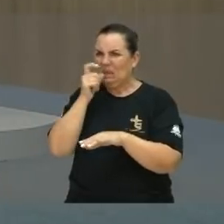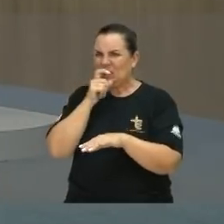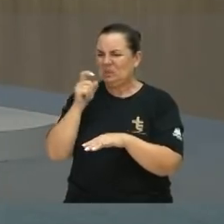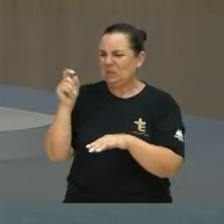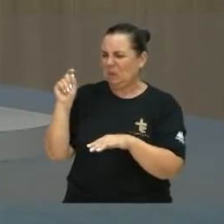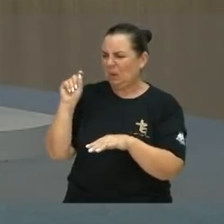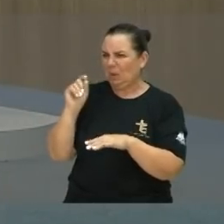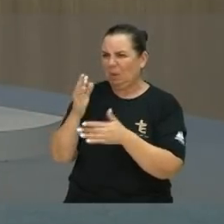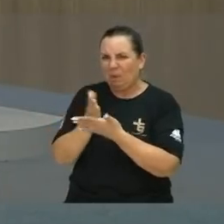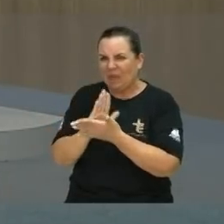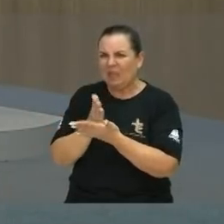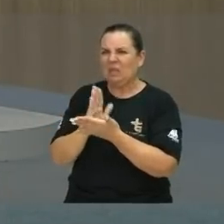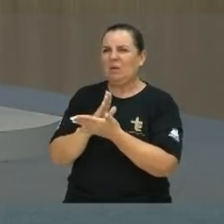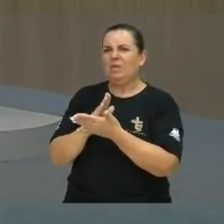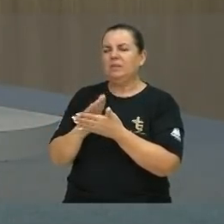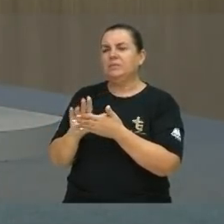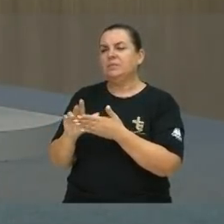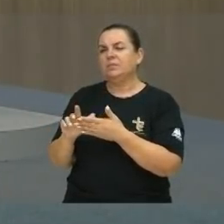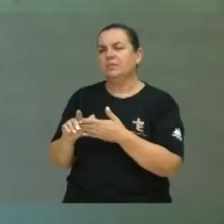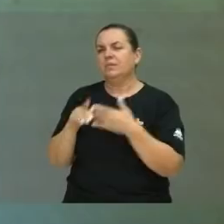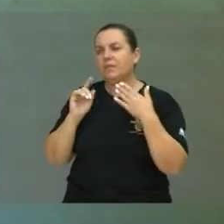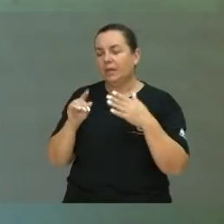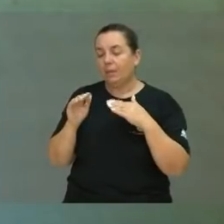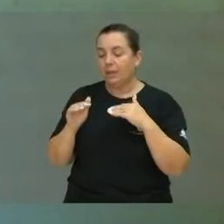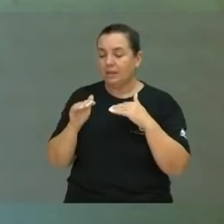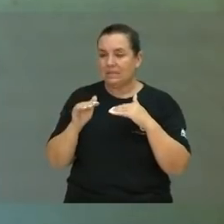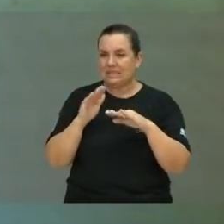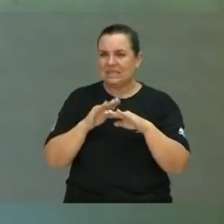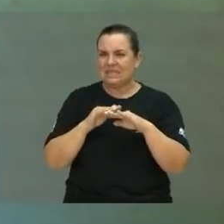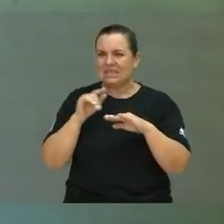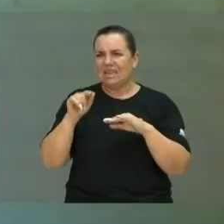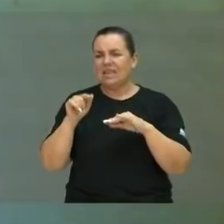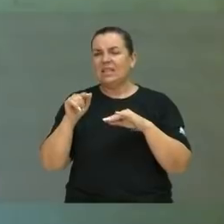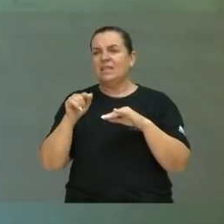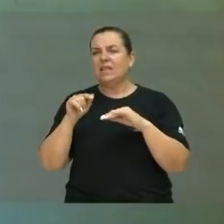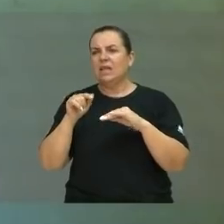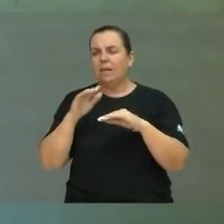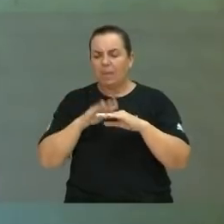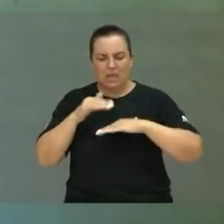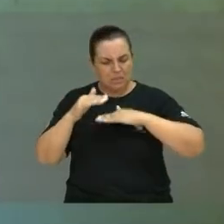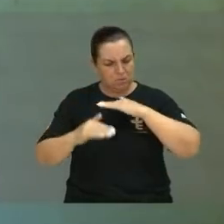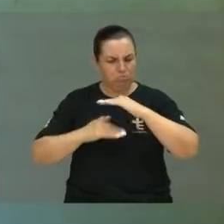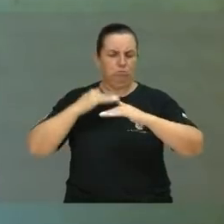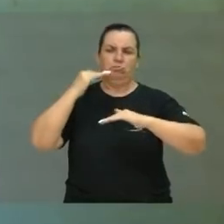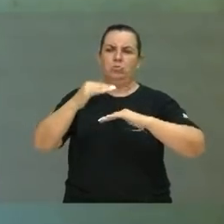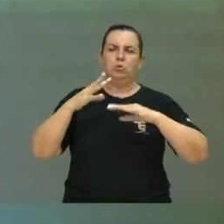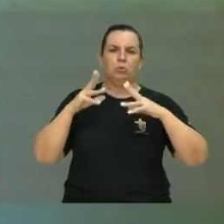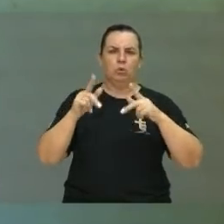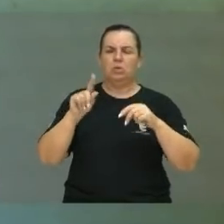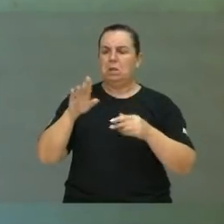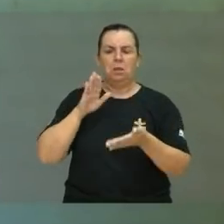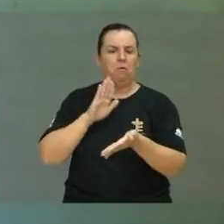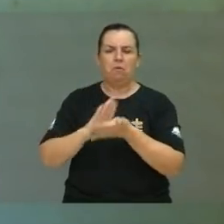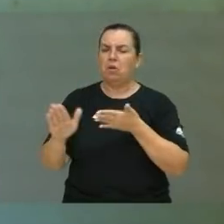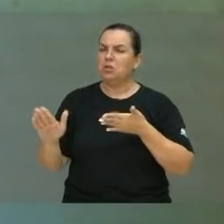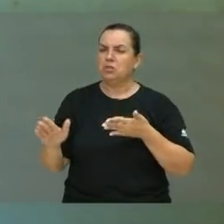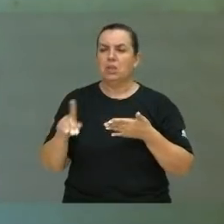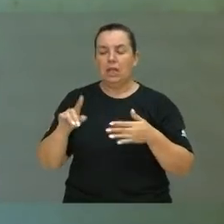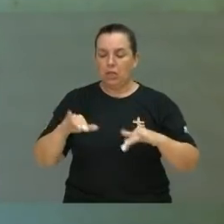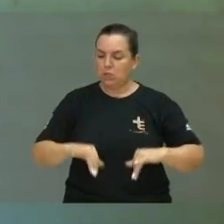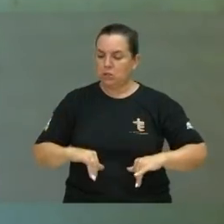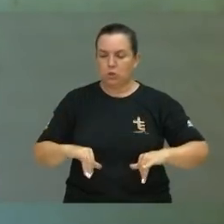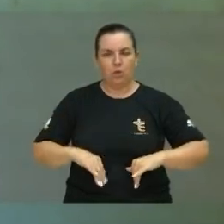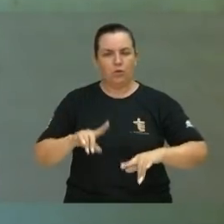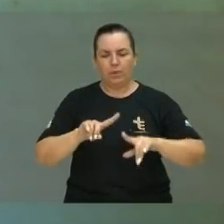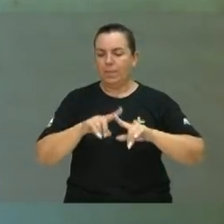traído uma sempre soberano sobre o futuro ele não foge ele sofre